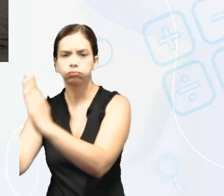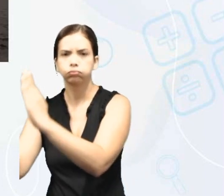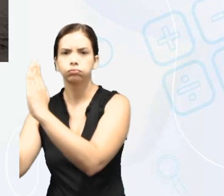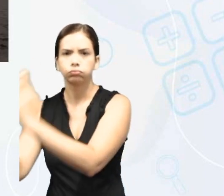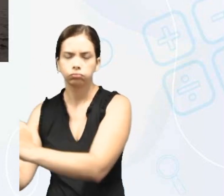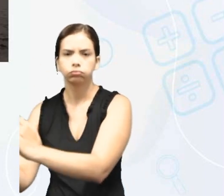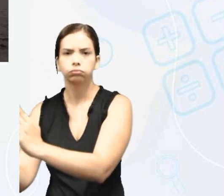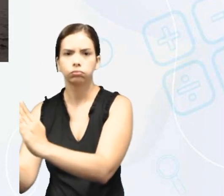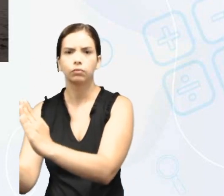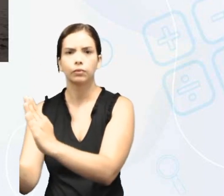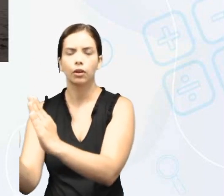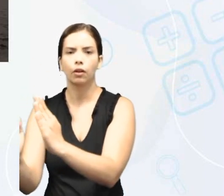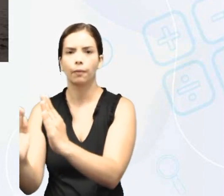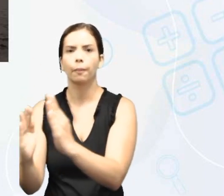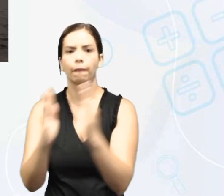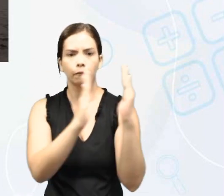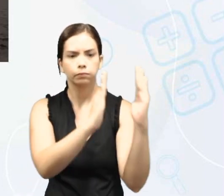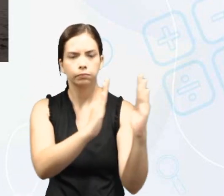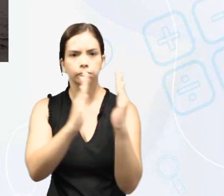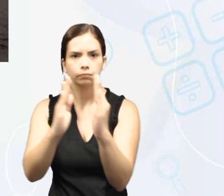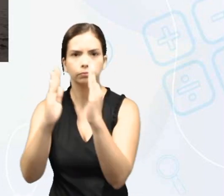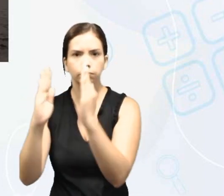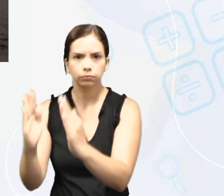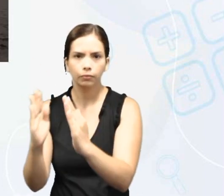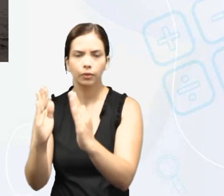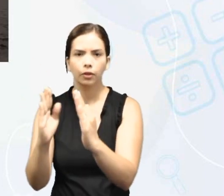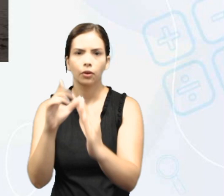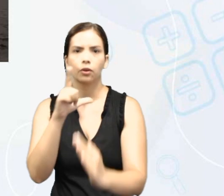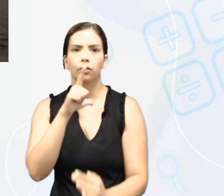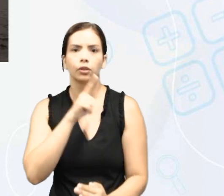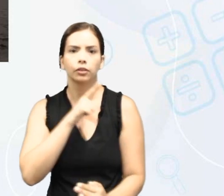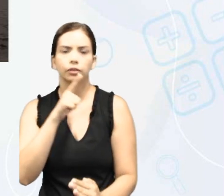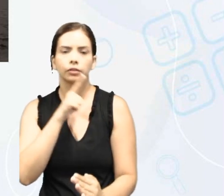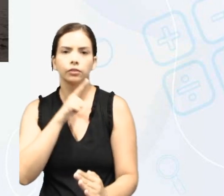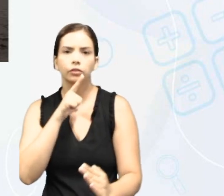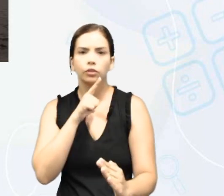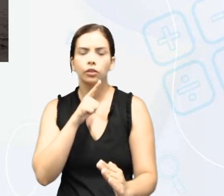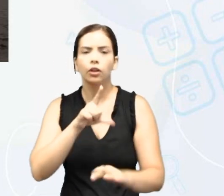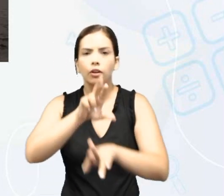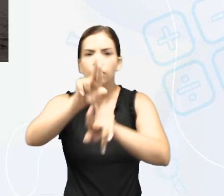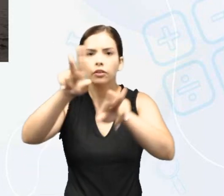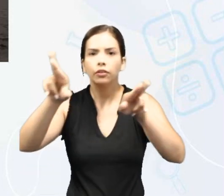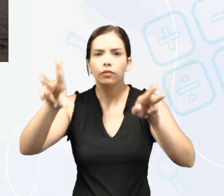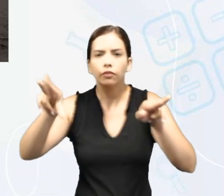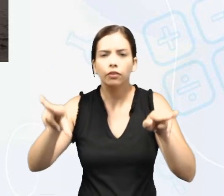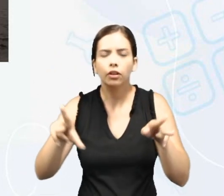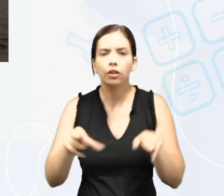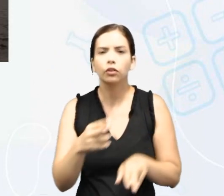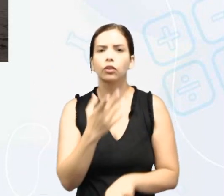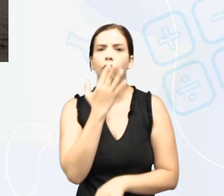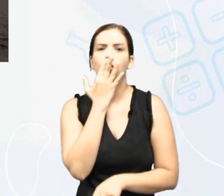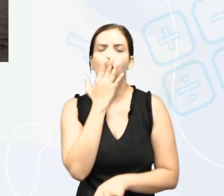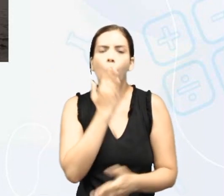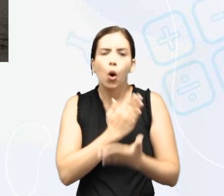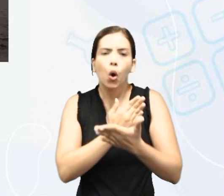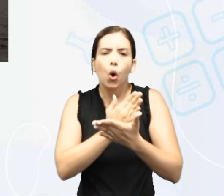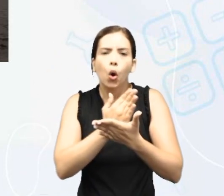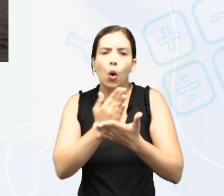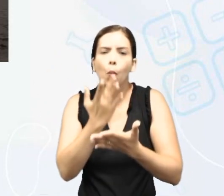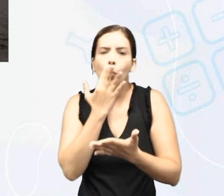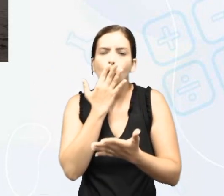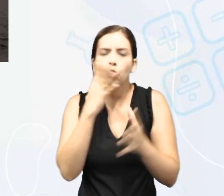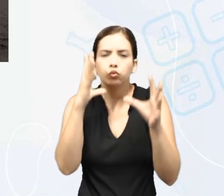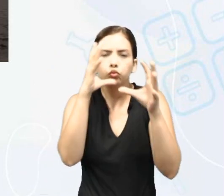Mas justamente o degradê, ela vai ter umas nuances diferentes da cor. Ela pode começar num tom mais escuro